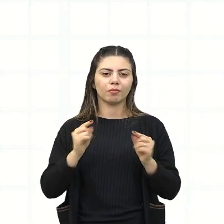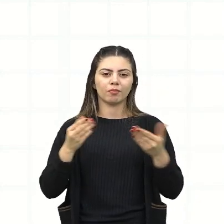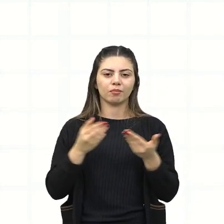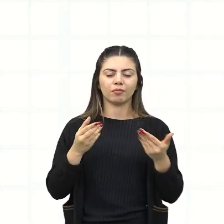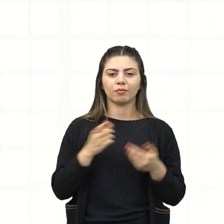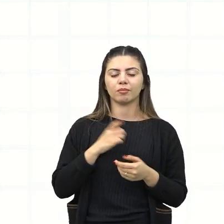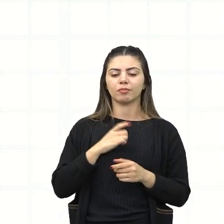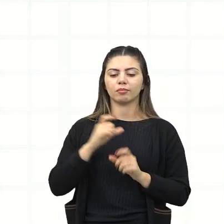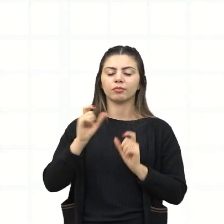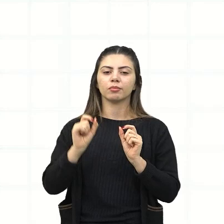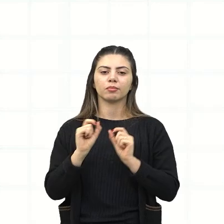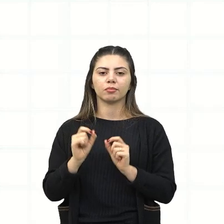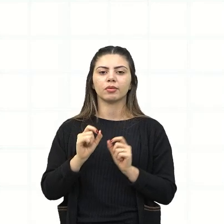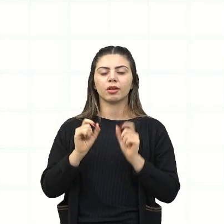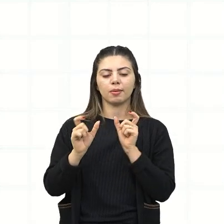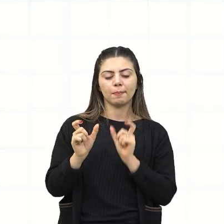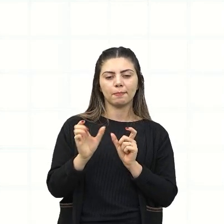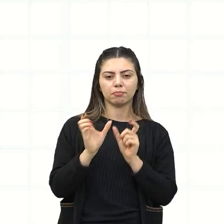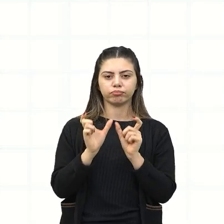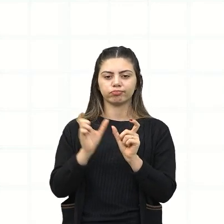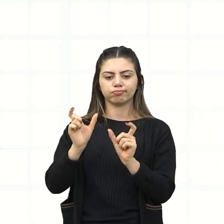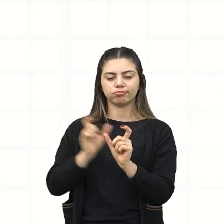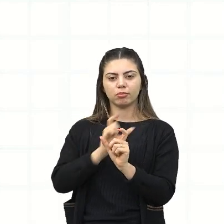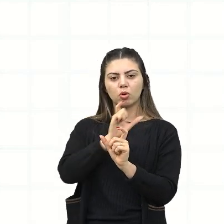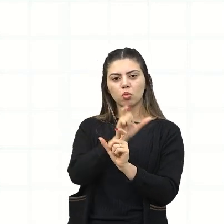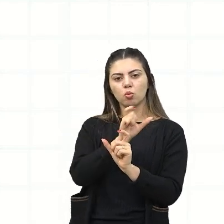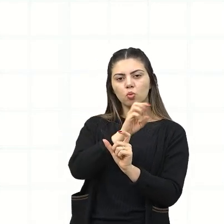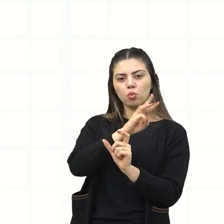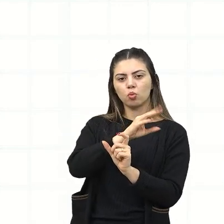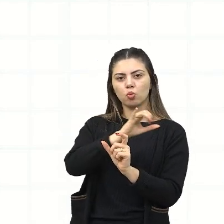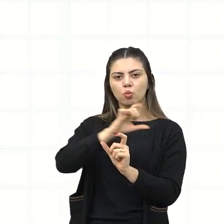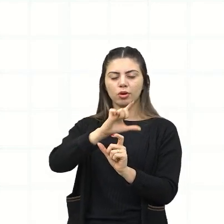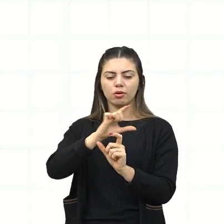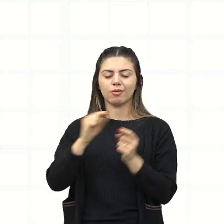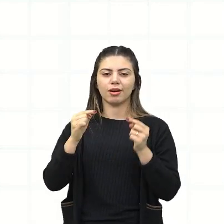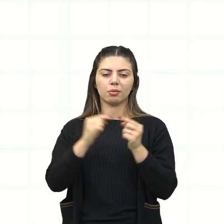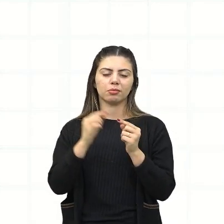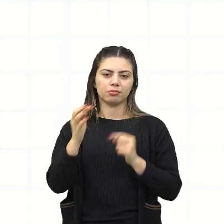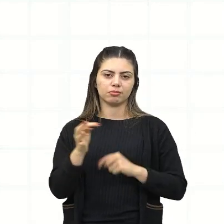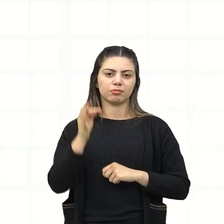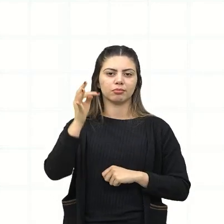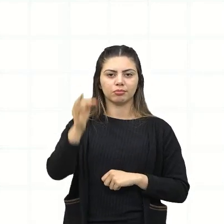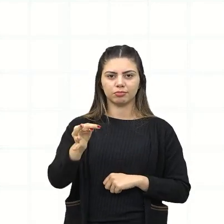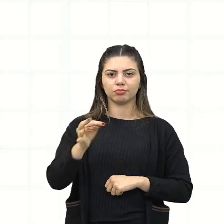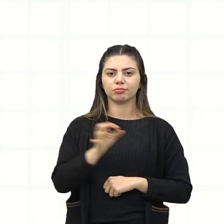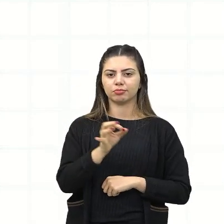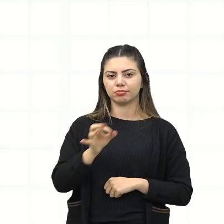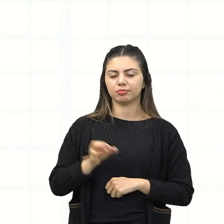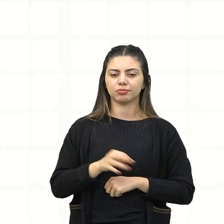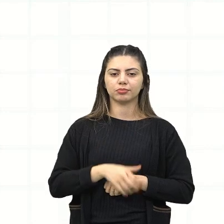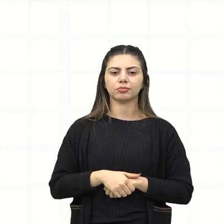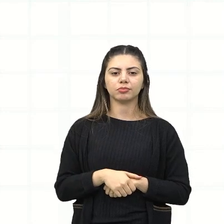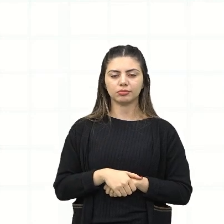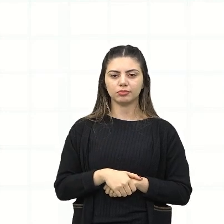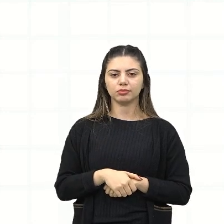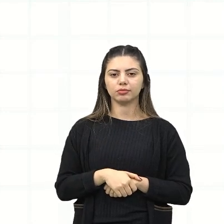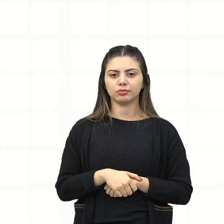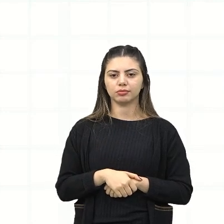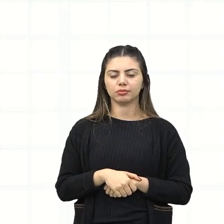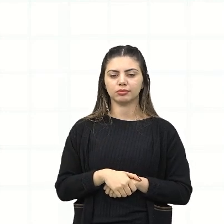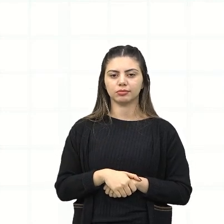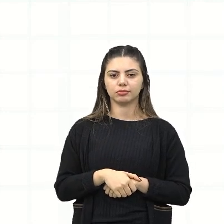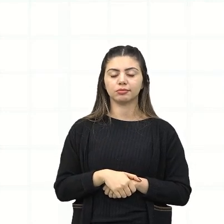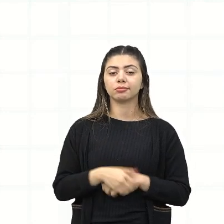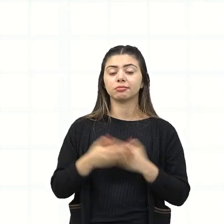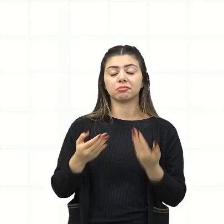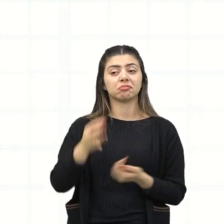dele, eu coloco já no futuro. Dominate, dominar, will dominate, irá